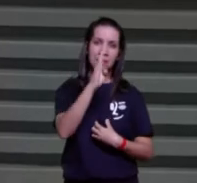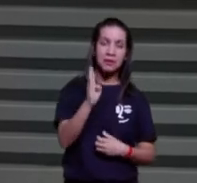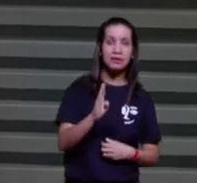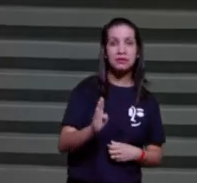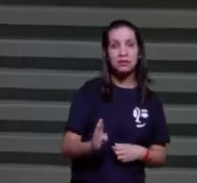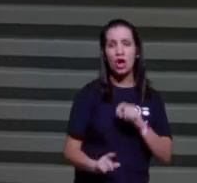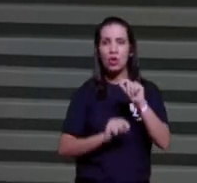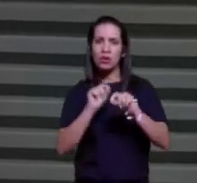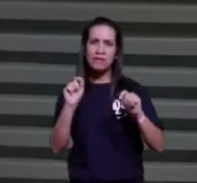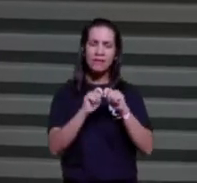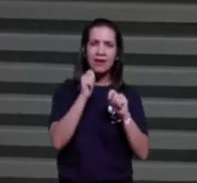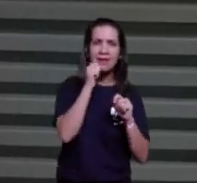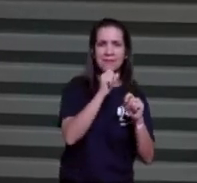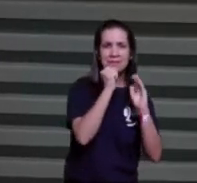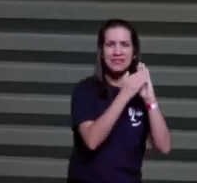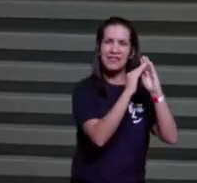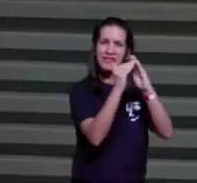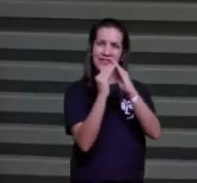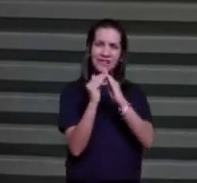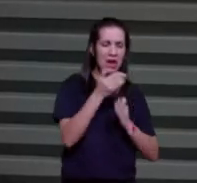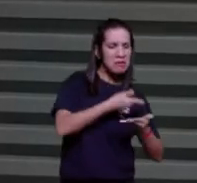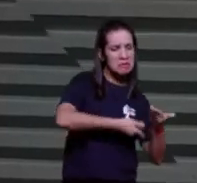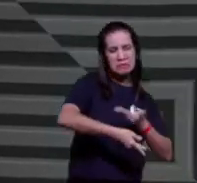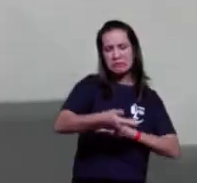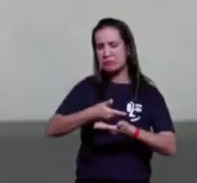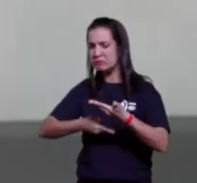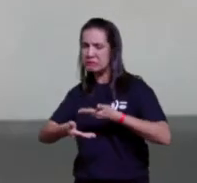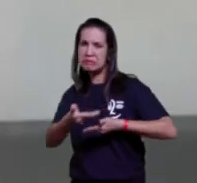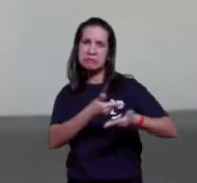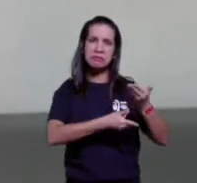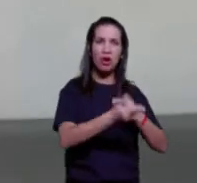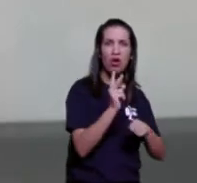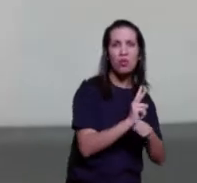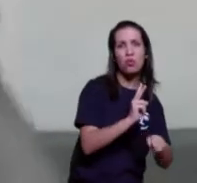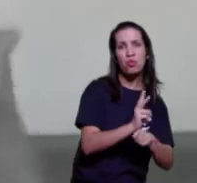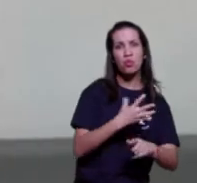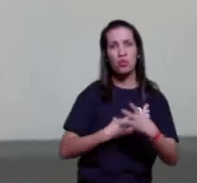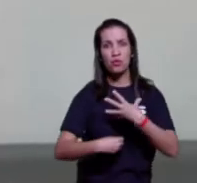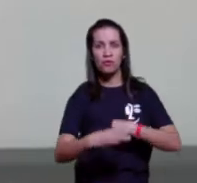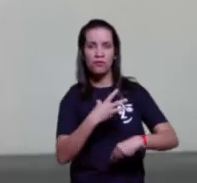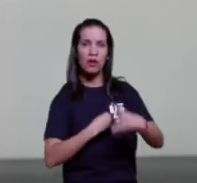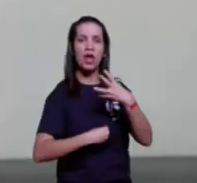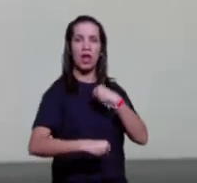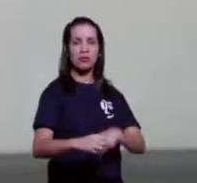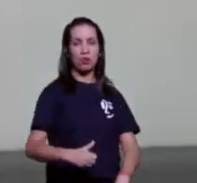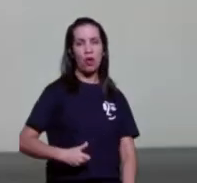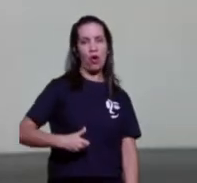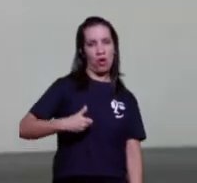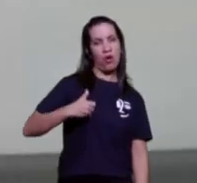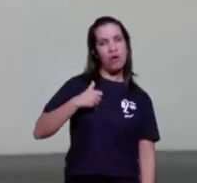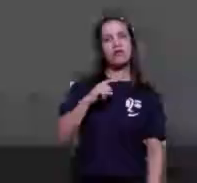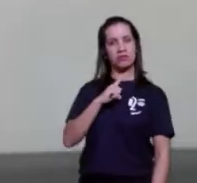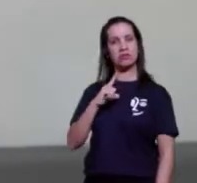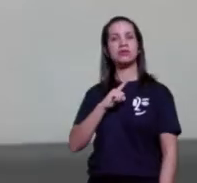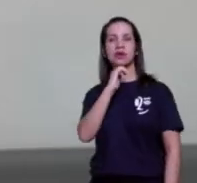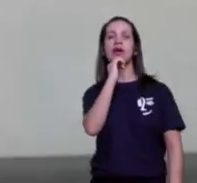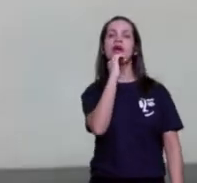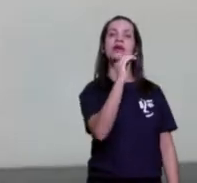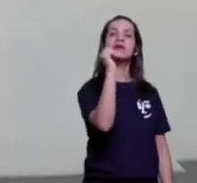partilha, mistura, alimenta, cria, não marca bobeira. Mãe da favela, de cabeça erguida, com muito orgulho,